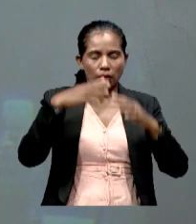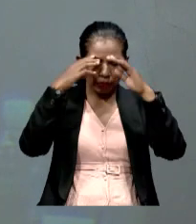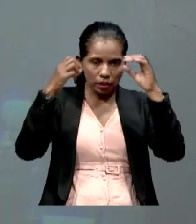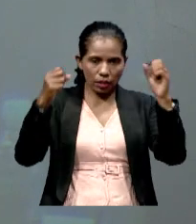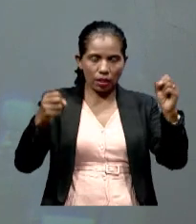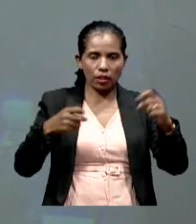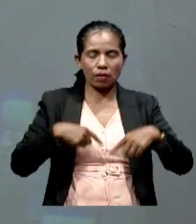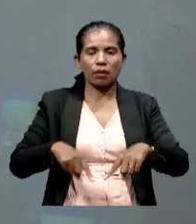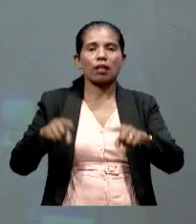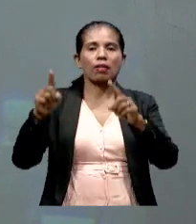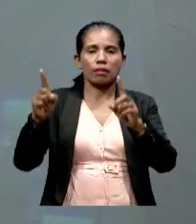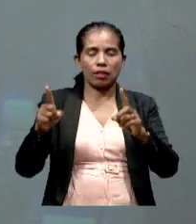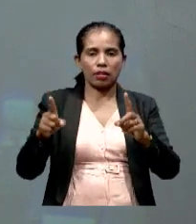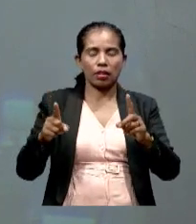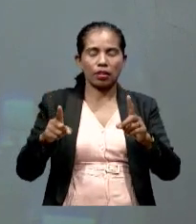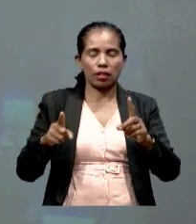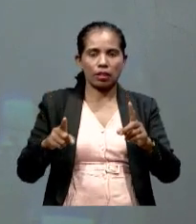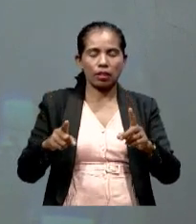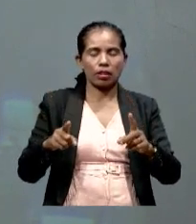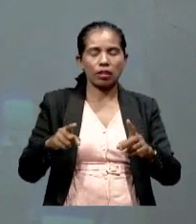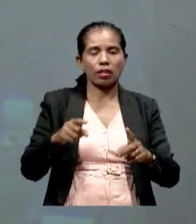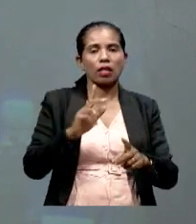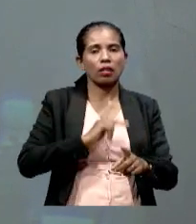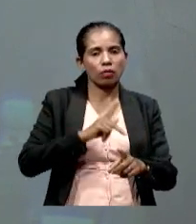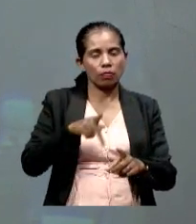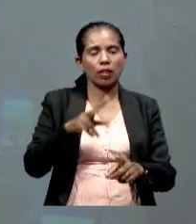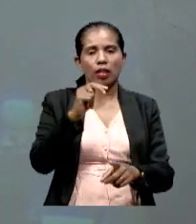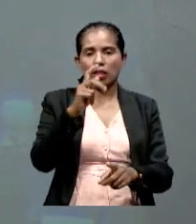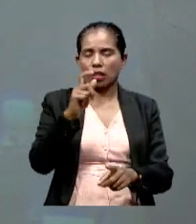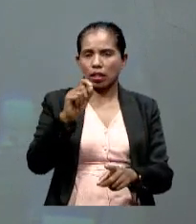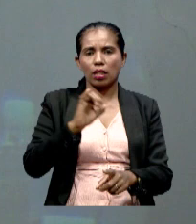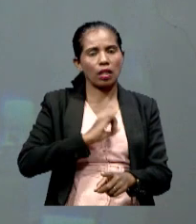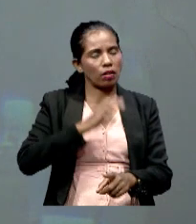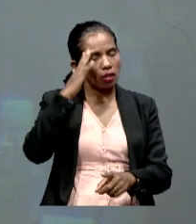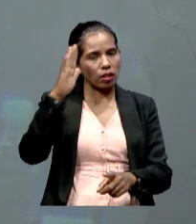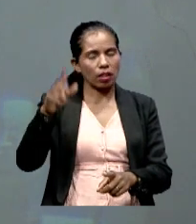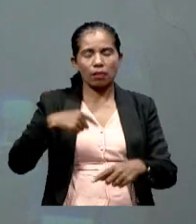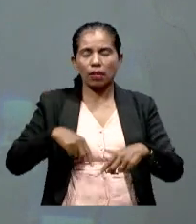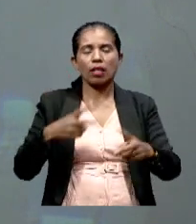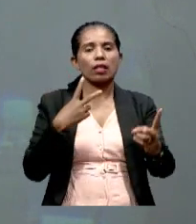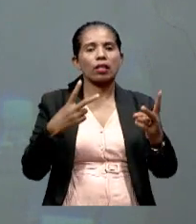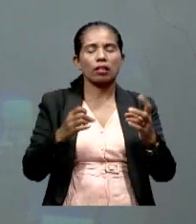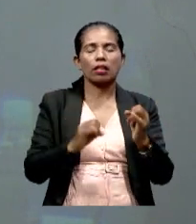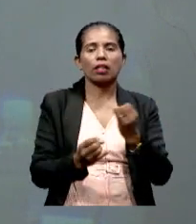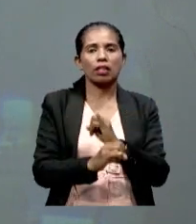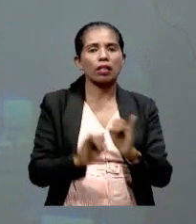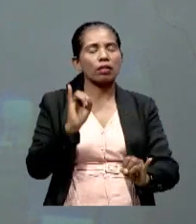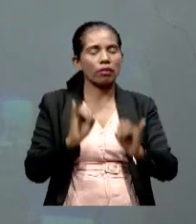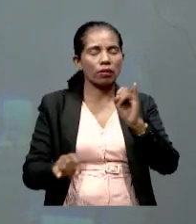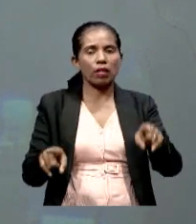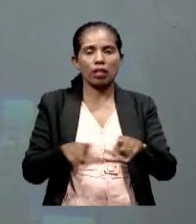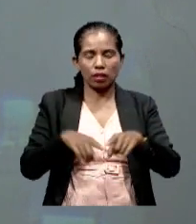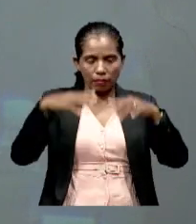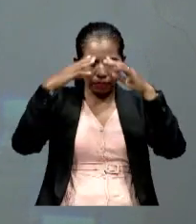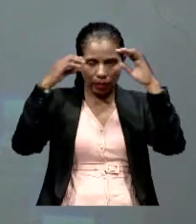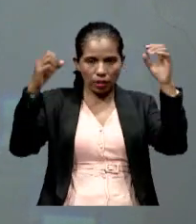mosfal iha NTT ne alat ne bahane se individu ka bahane se presidente republik in termos de